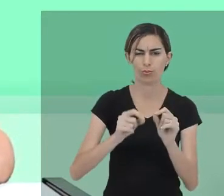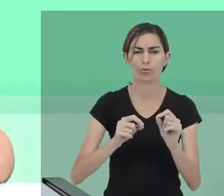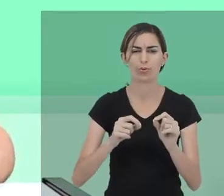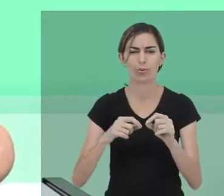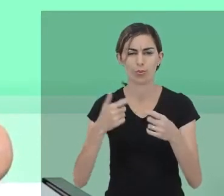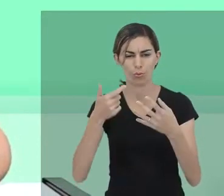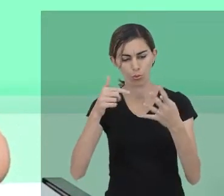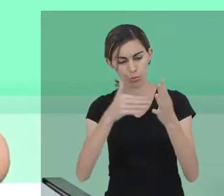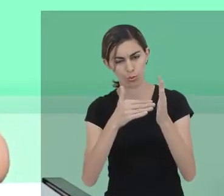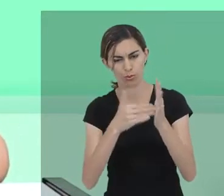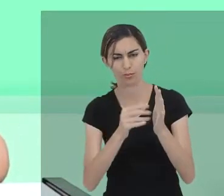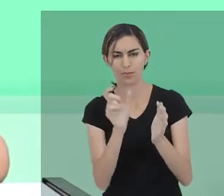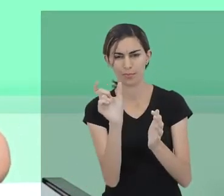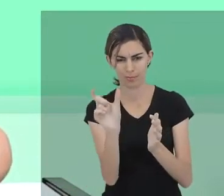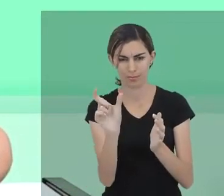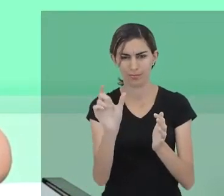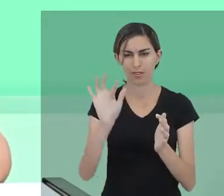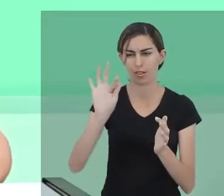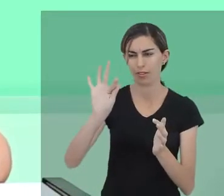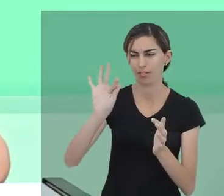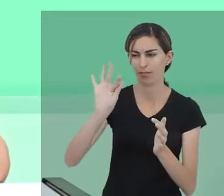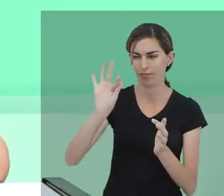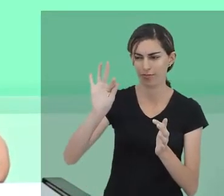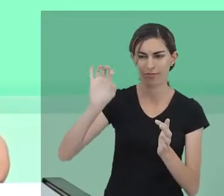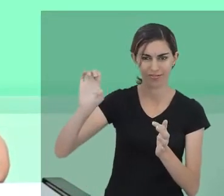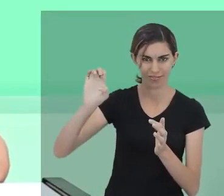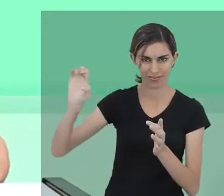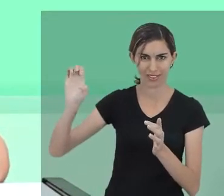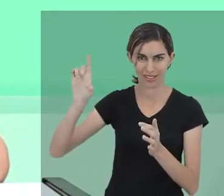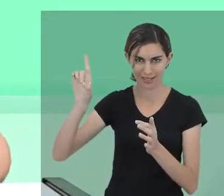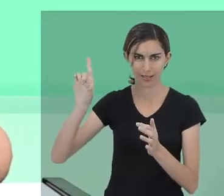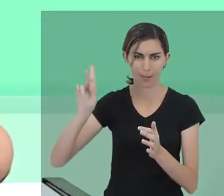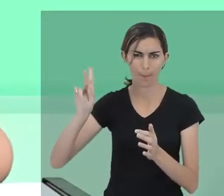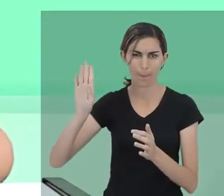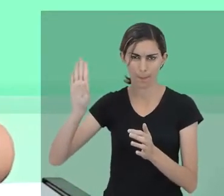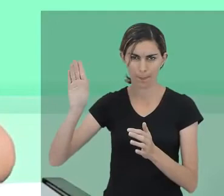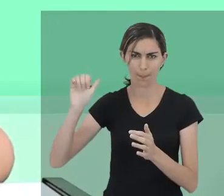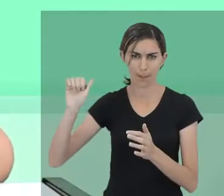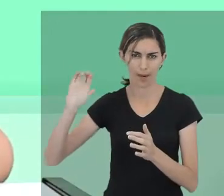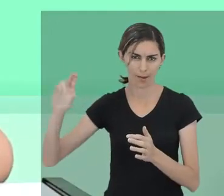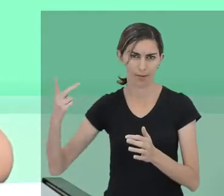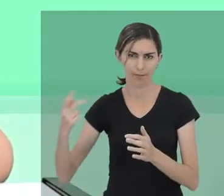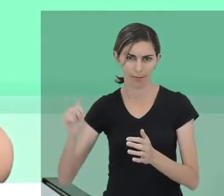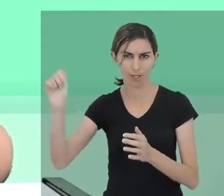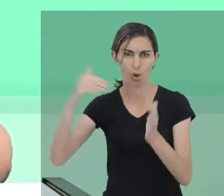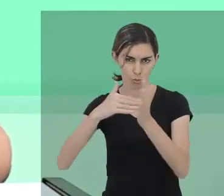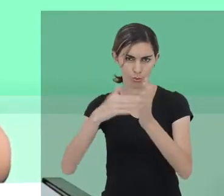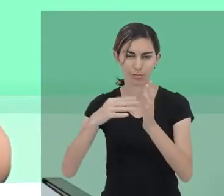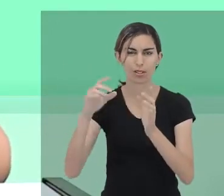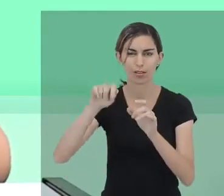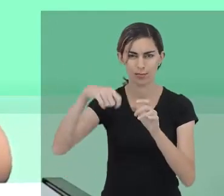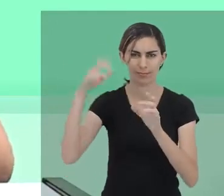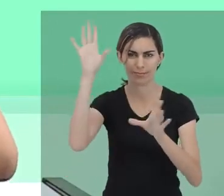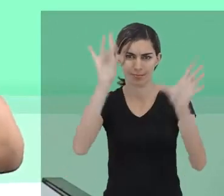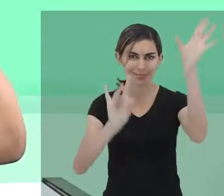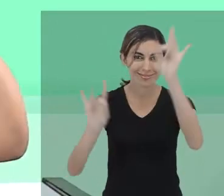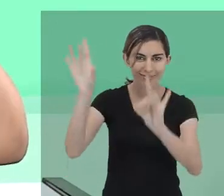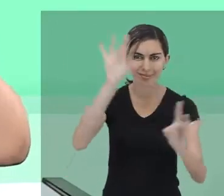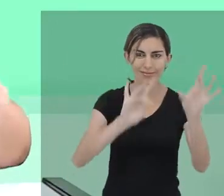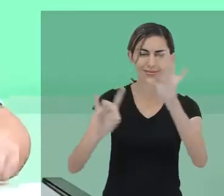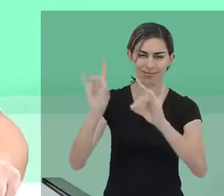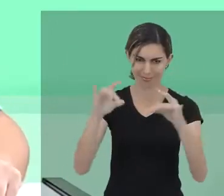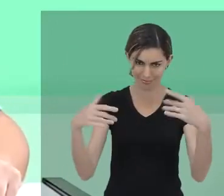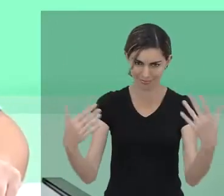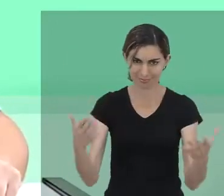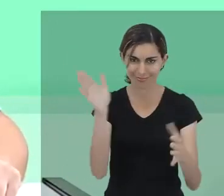Benchmarking. E a última, feedback. Ok? Feedback. Ok? See